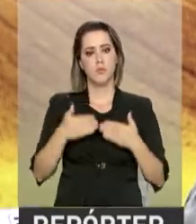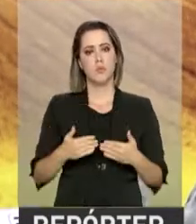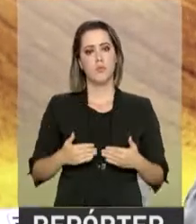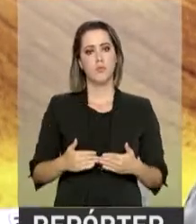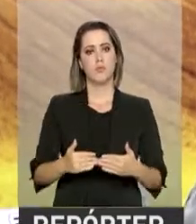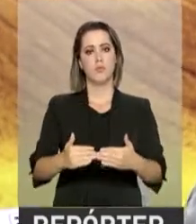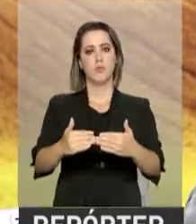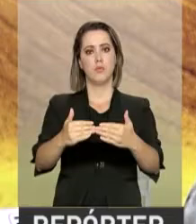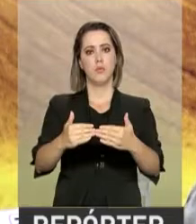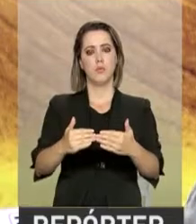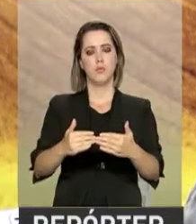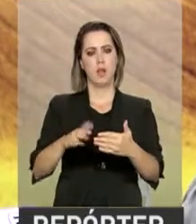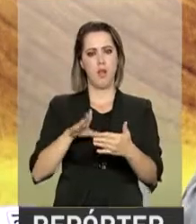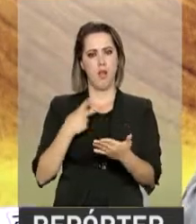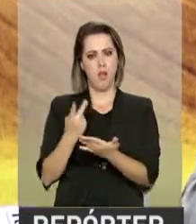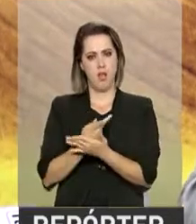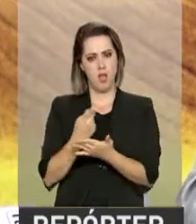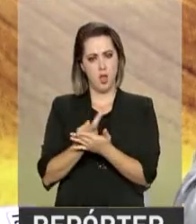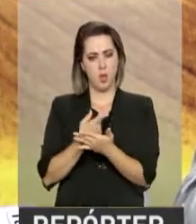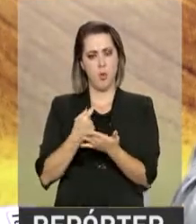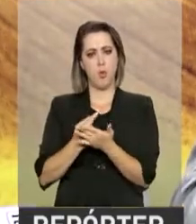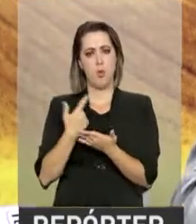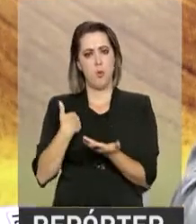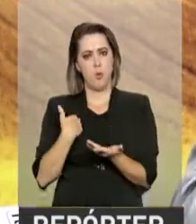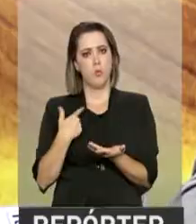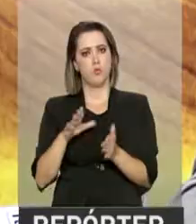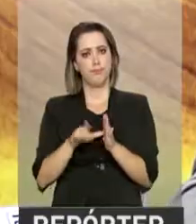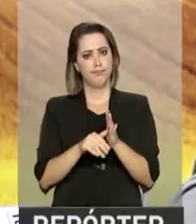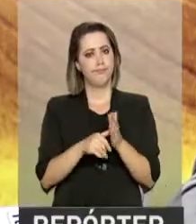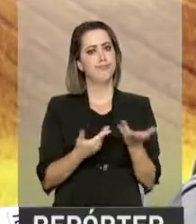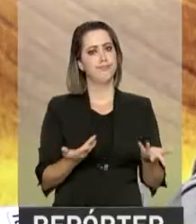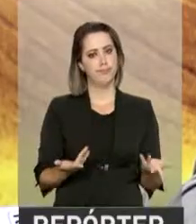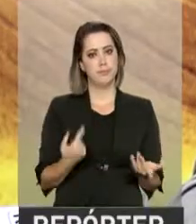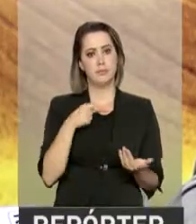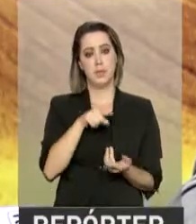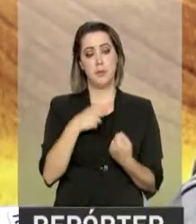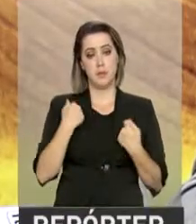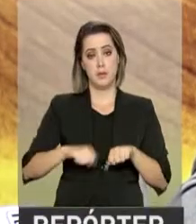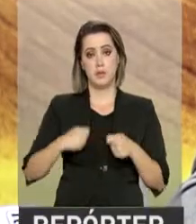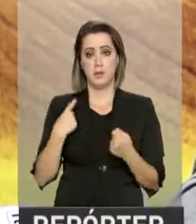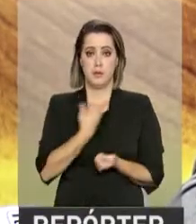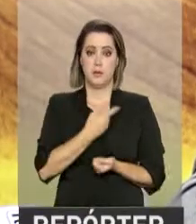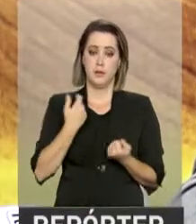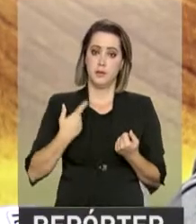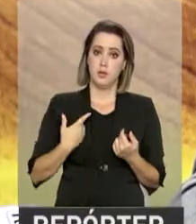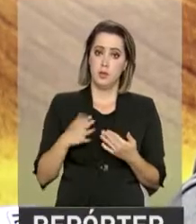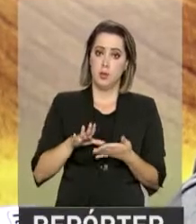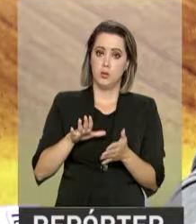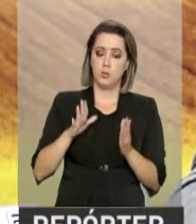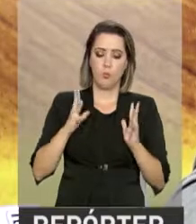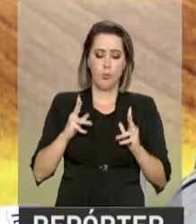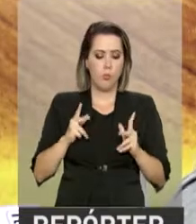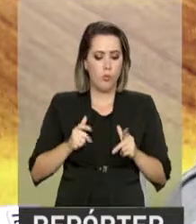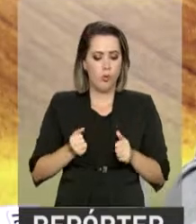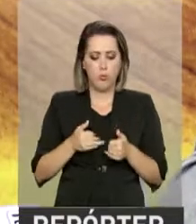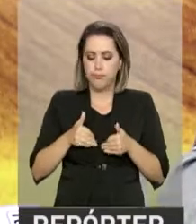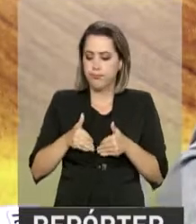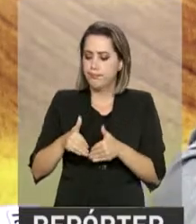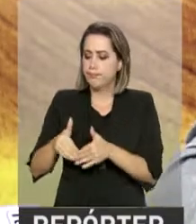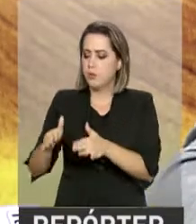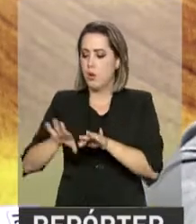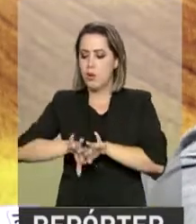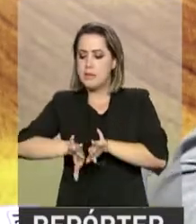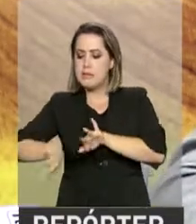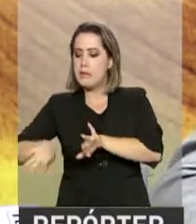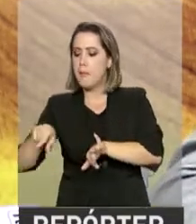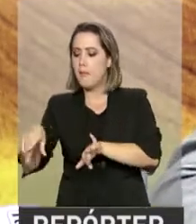combate a desvios de conduta, a ilicitude e de combate à corrupção. É necessário nós fazermos uma limpeza, é necessário nós